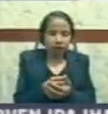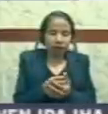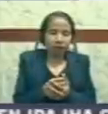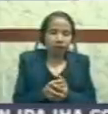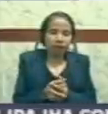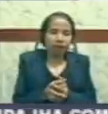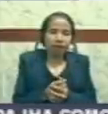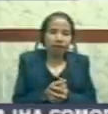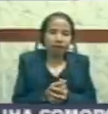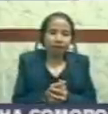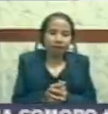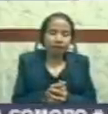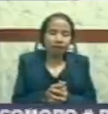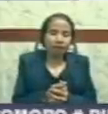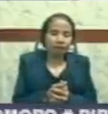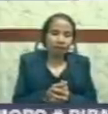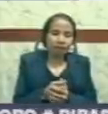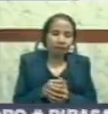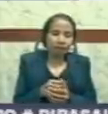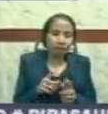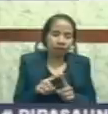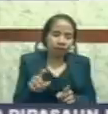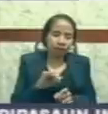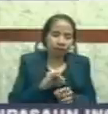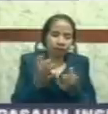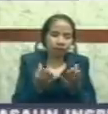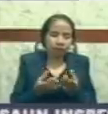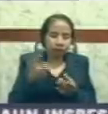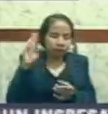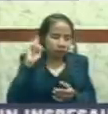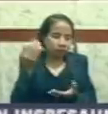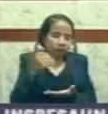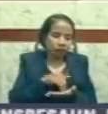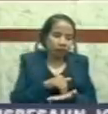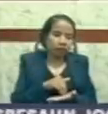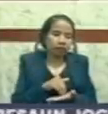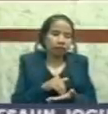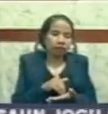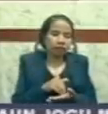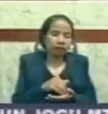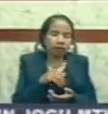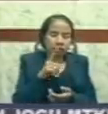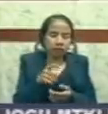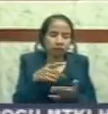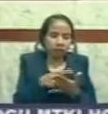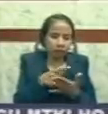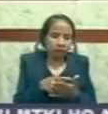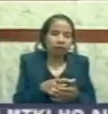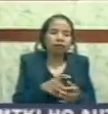transição. Mas bem, pronto, há o carro na tanda lei de certeza se é obstáculo proposta, né? Até a me